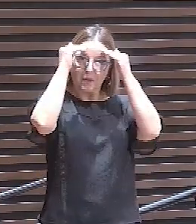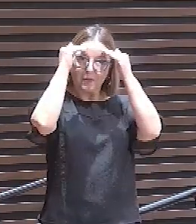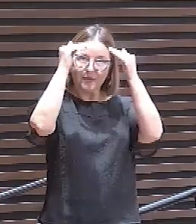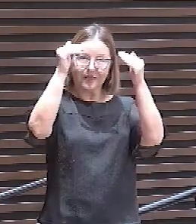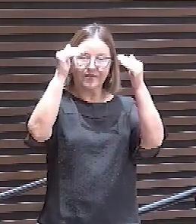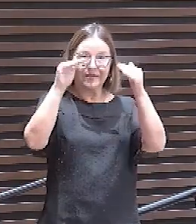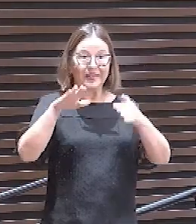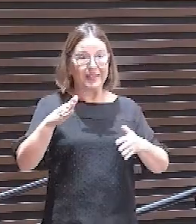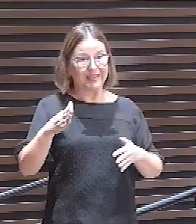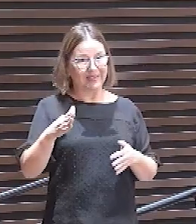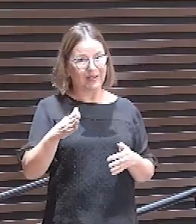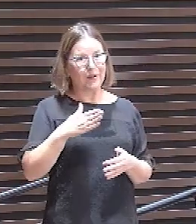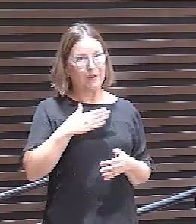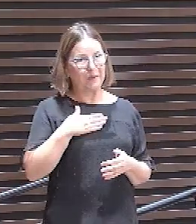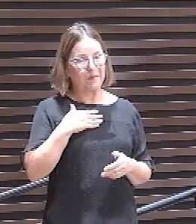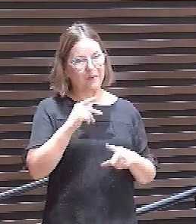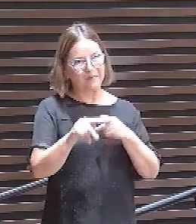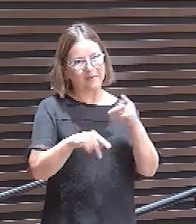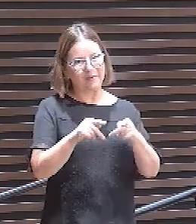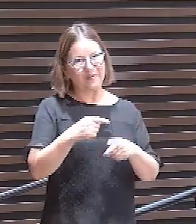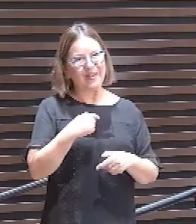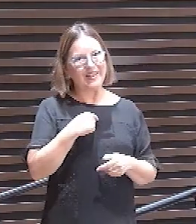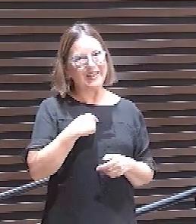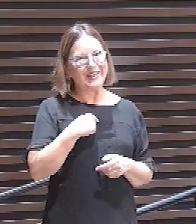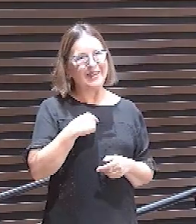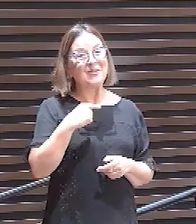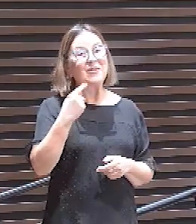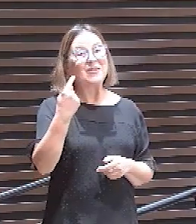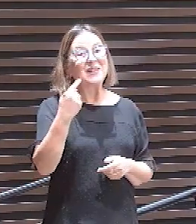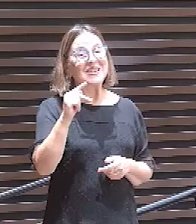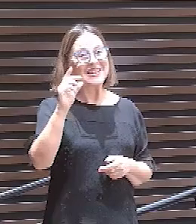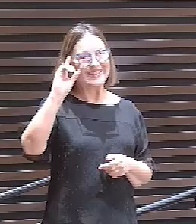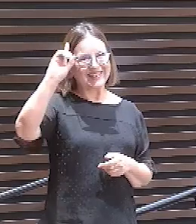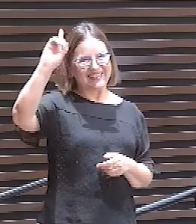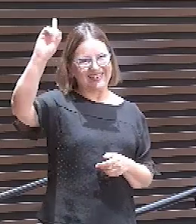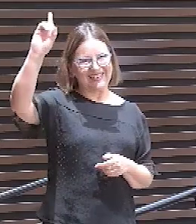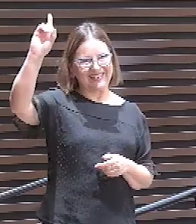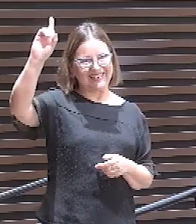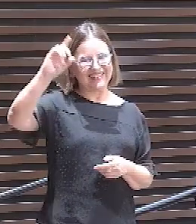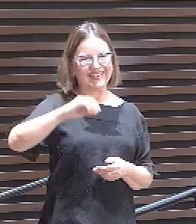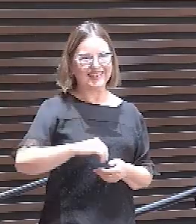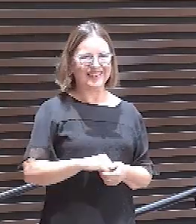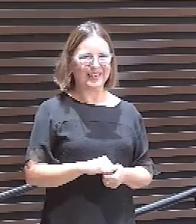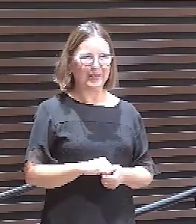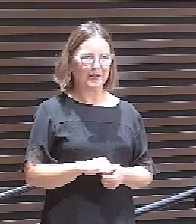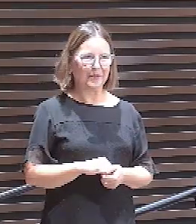serão o meu povo e eu serei o seu Deus.